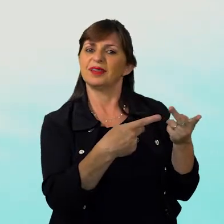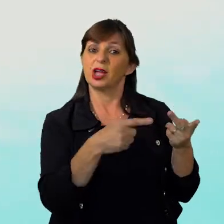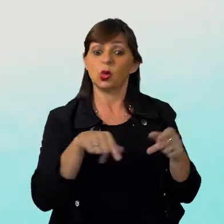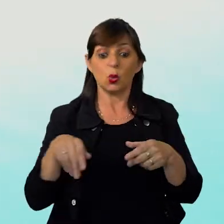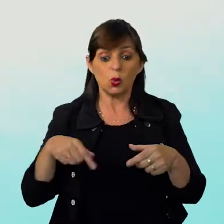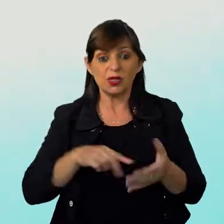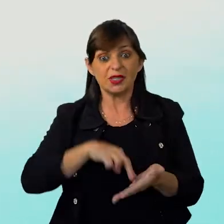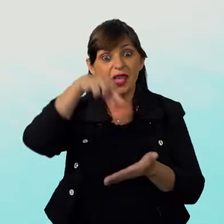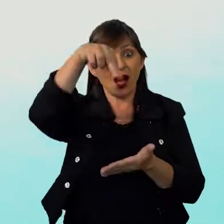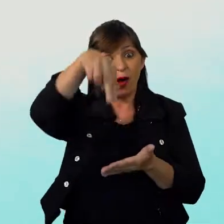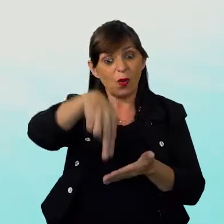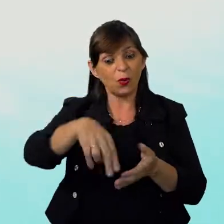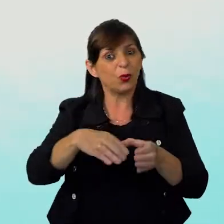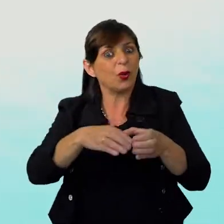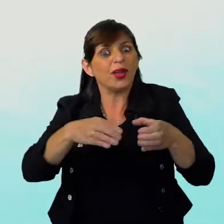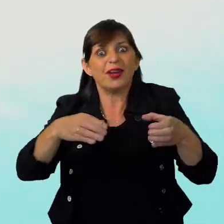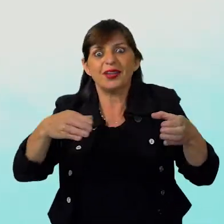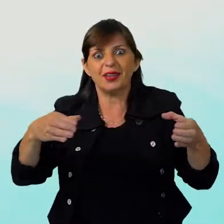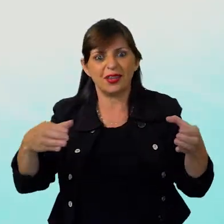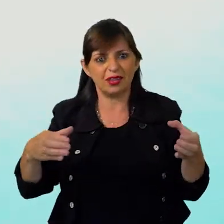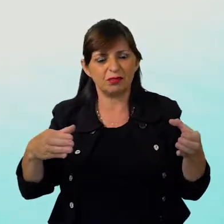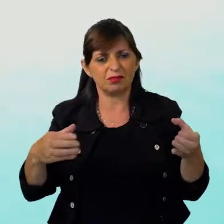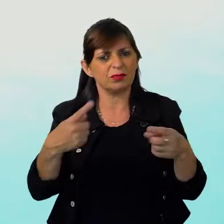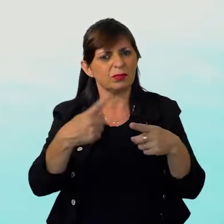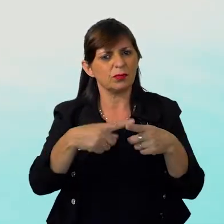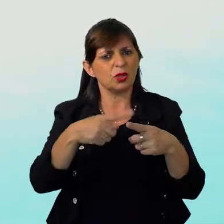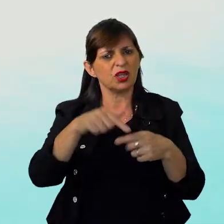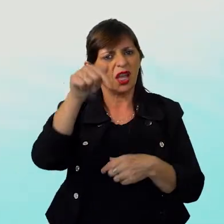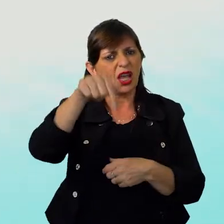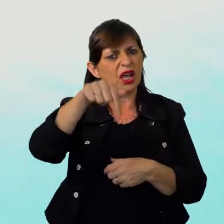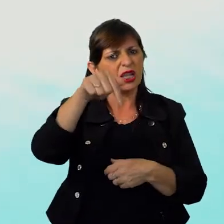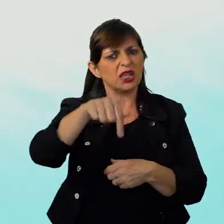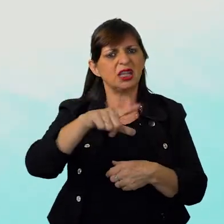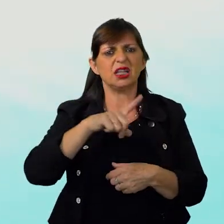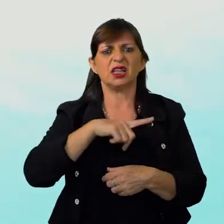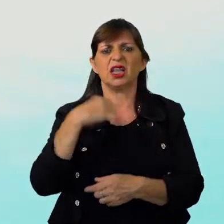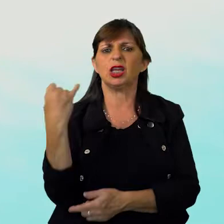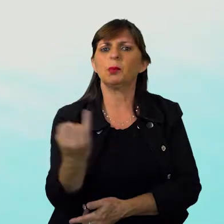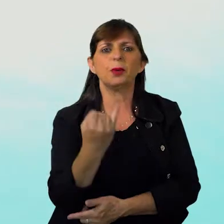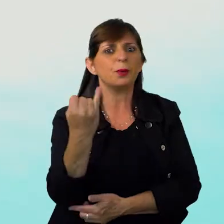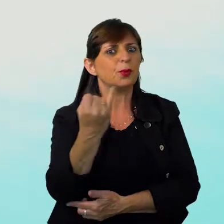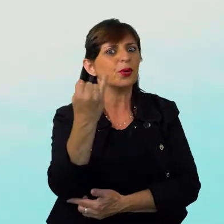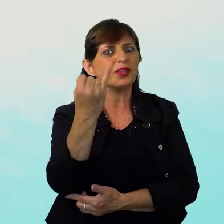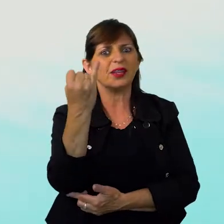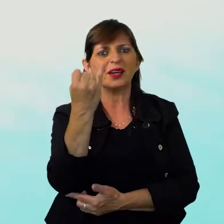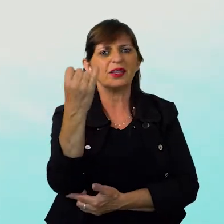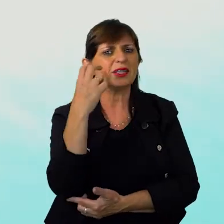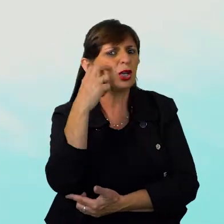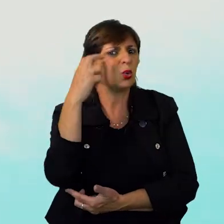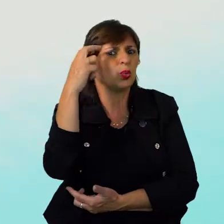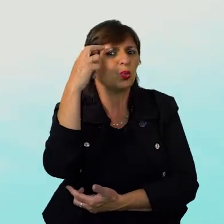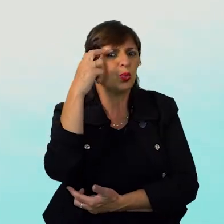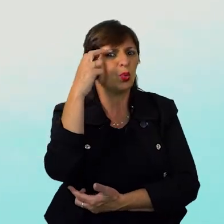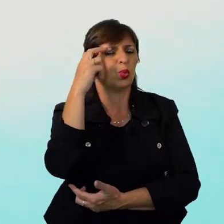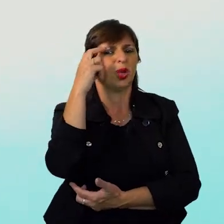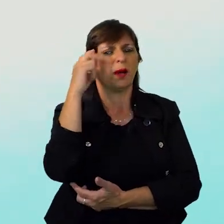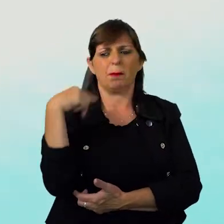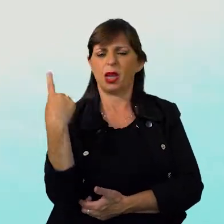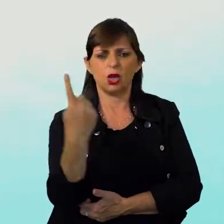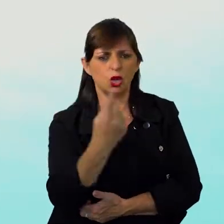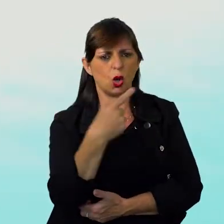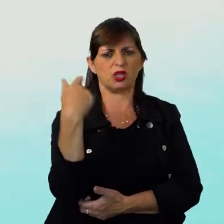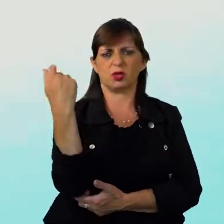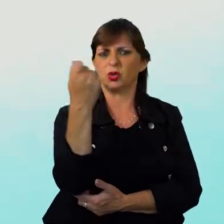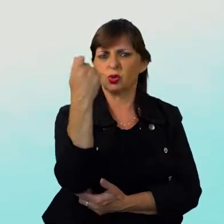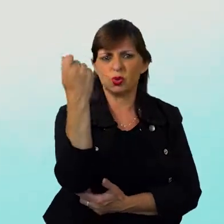Salto Grande porque ele tem uma uma importância muito grande culturalmente para nós e